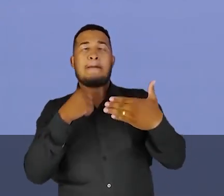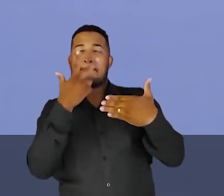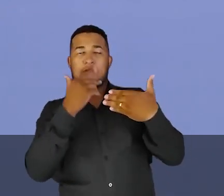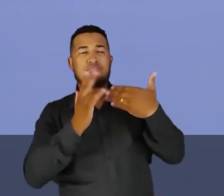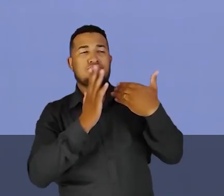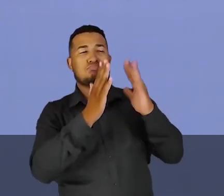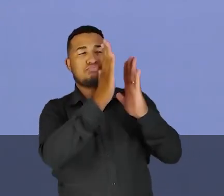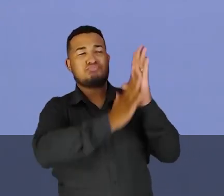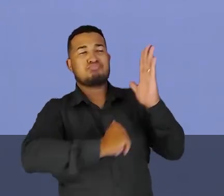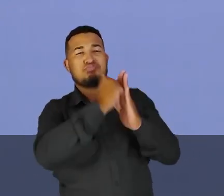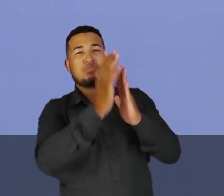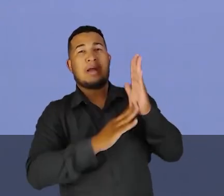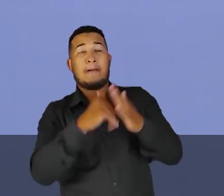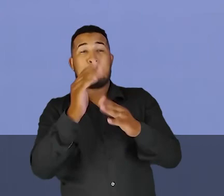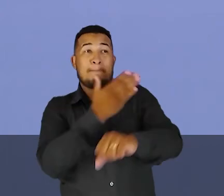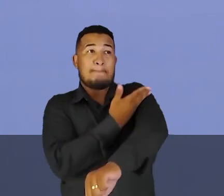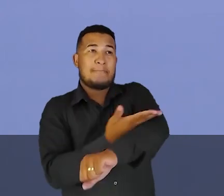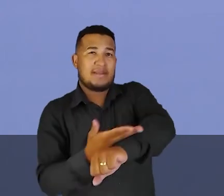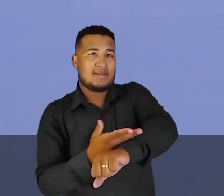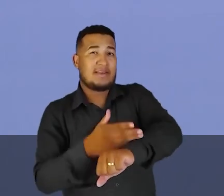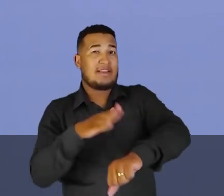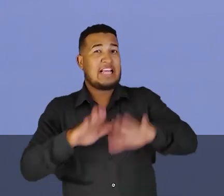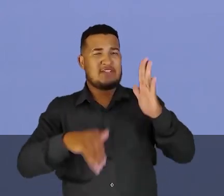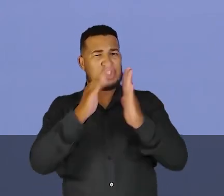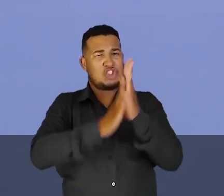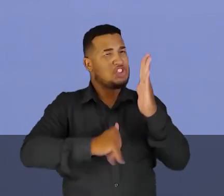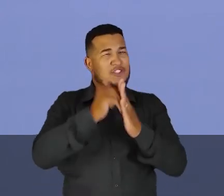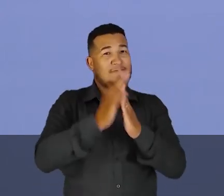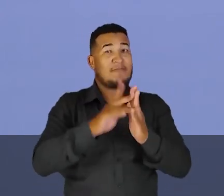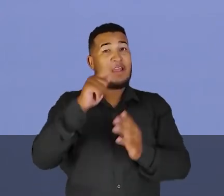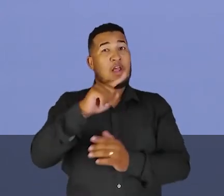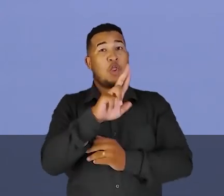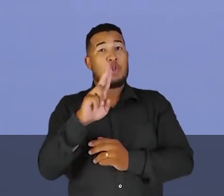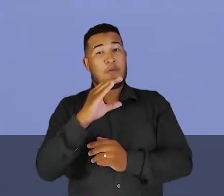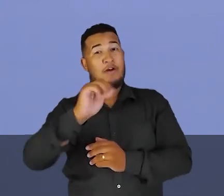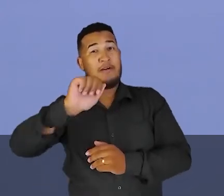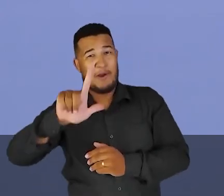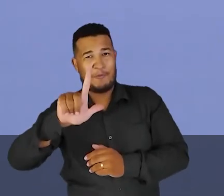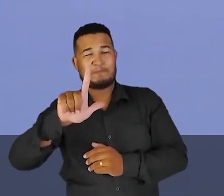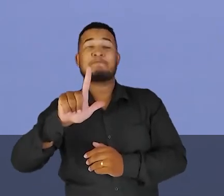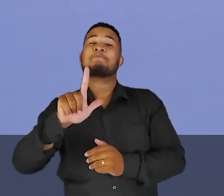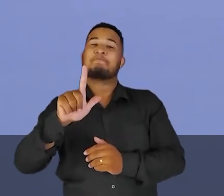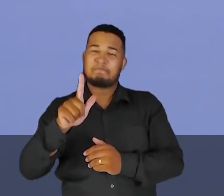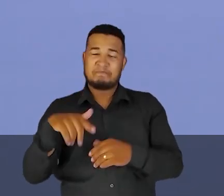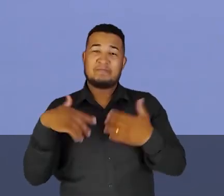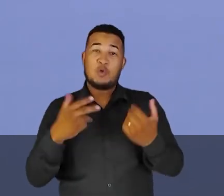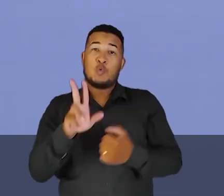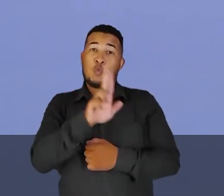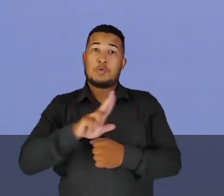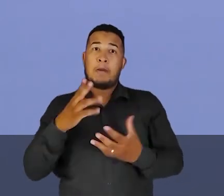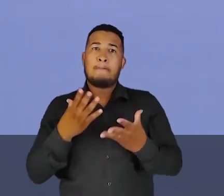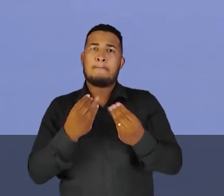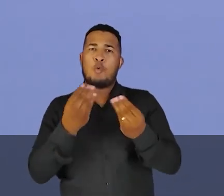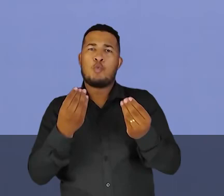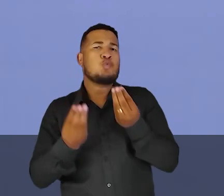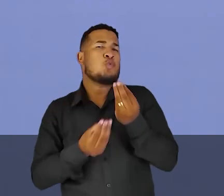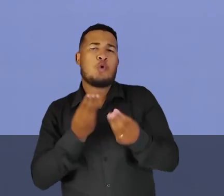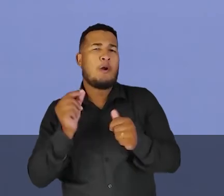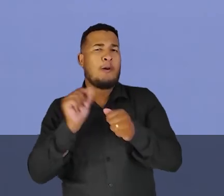tinta branca. Geralmente não é uma tinta branca que você passa, é cal, né? Então o cal ele é usado para fazer esse tipo